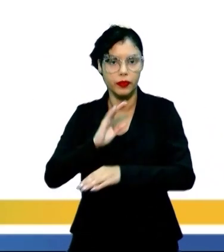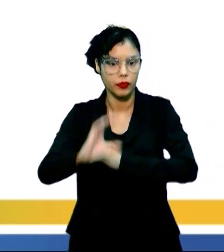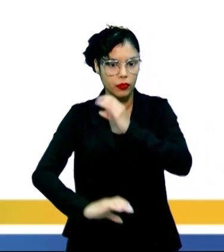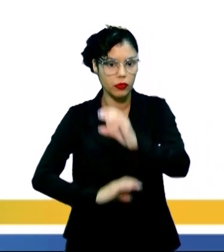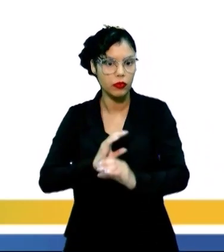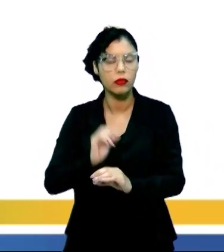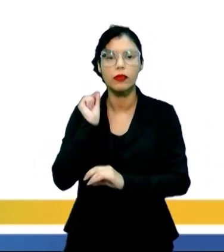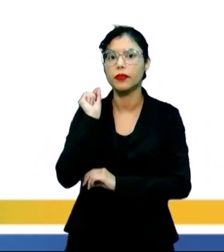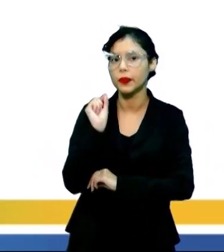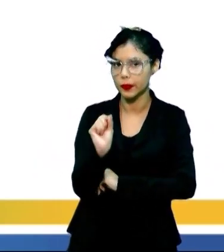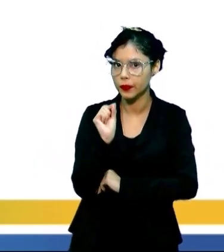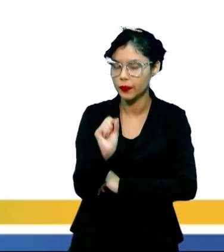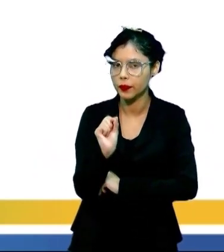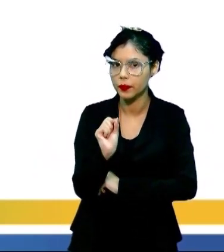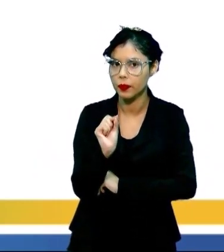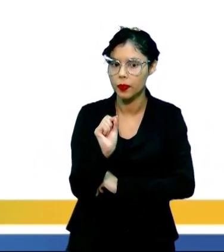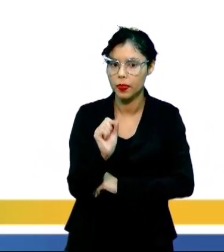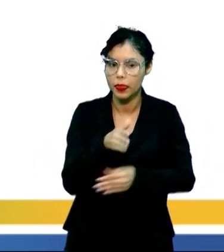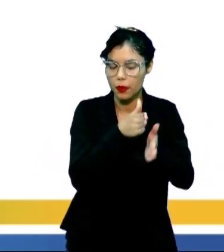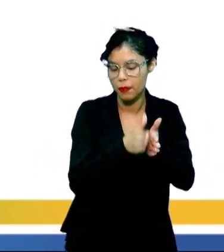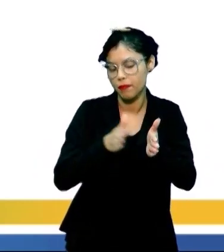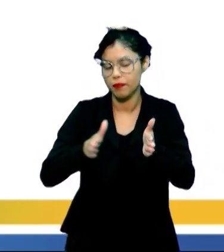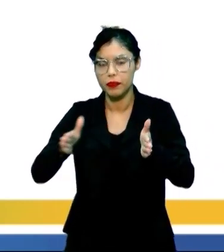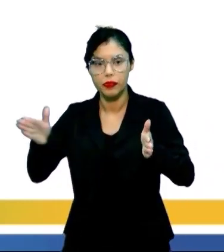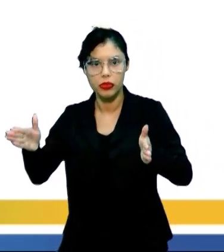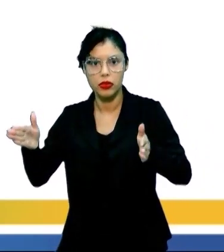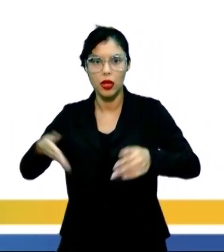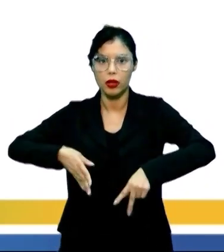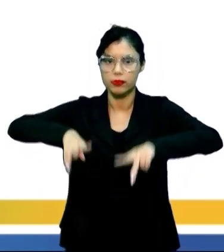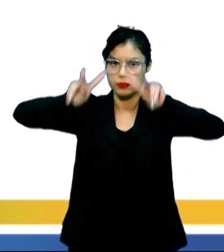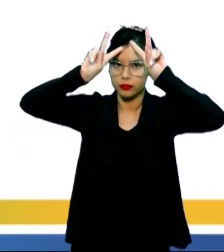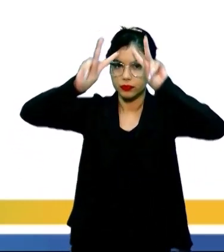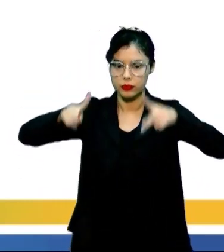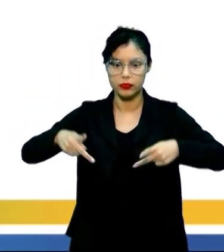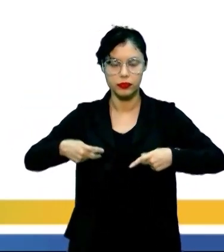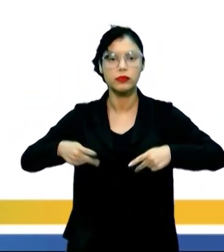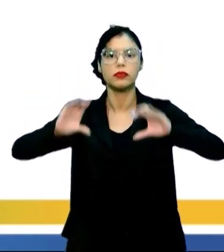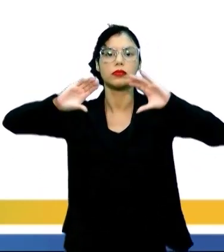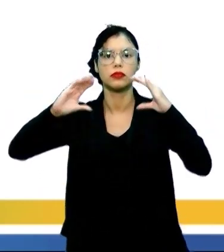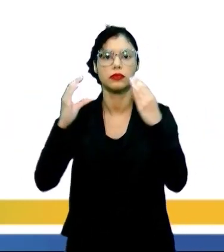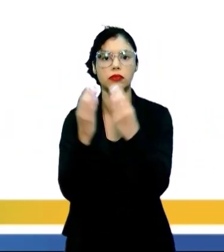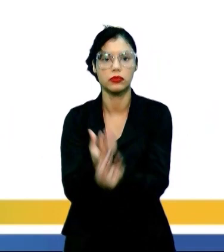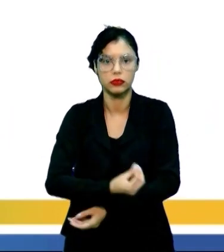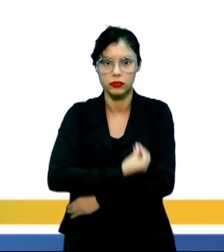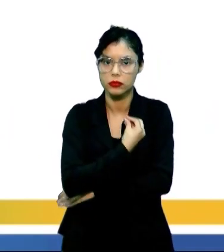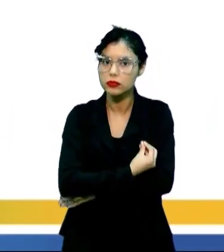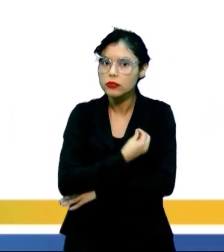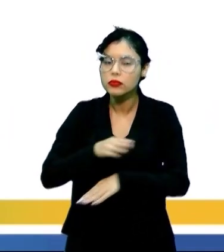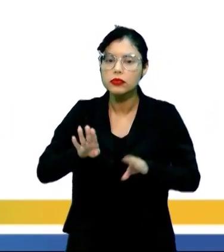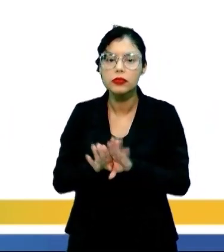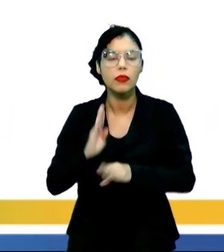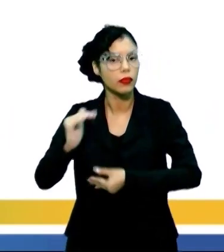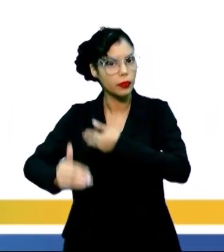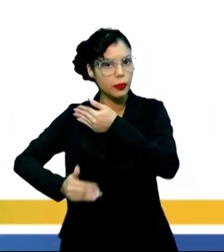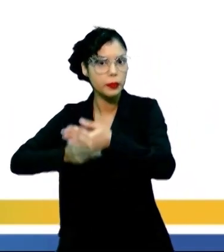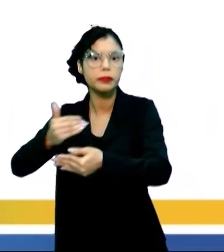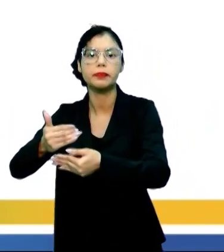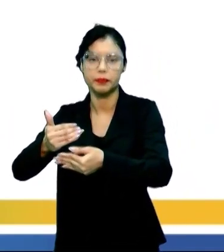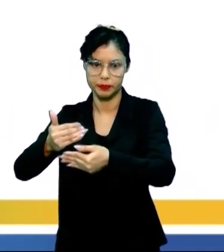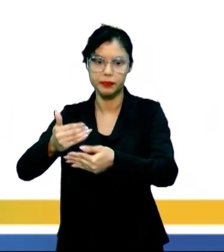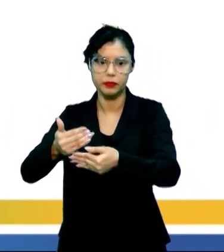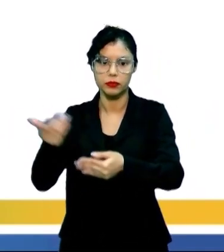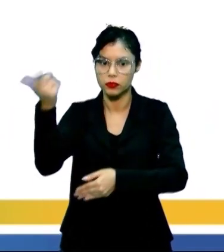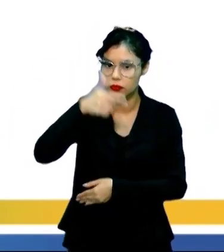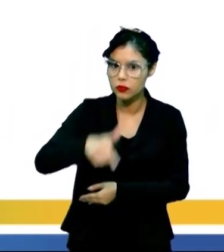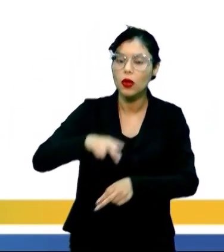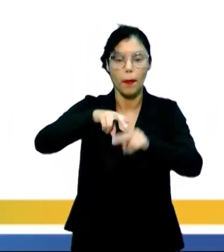que eles passem por dentro dos seres vivos. Os seres vivos participam do processo. De